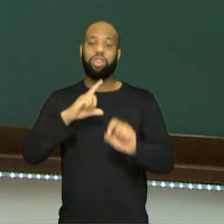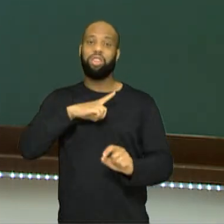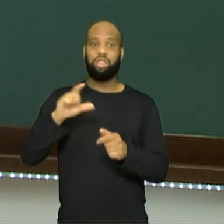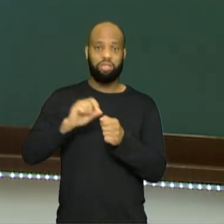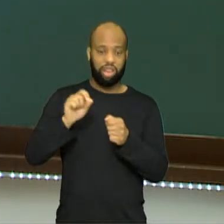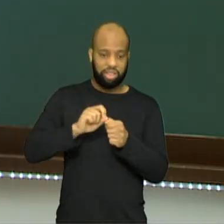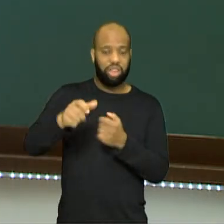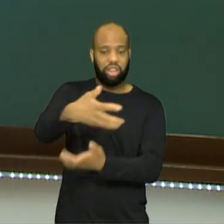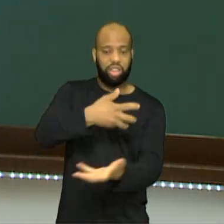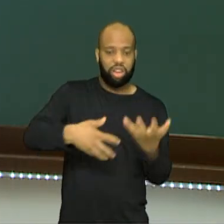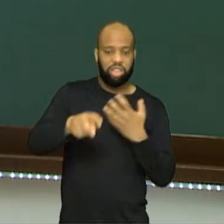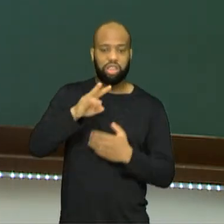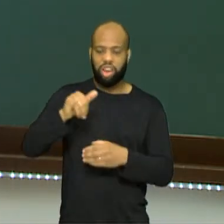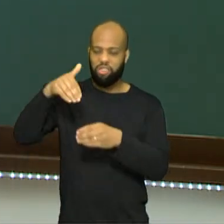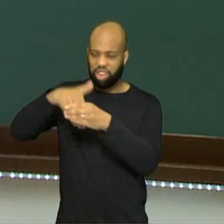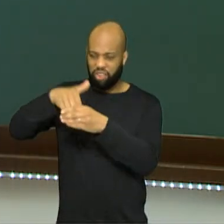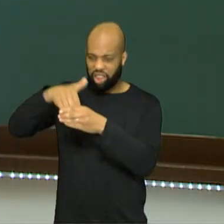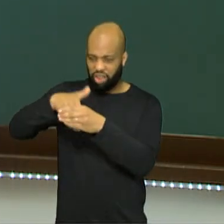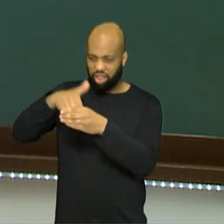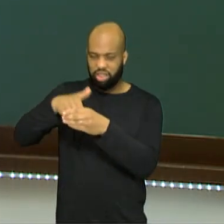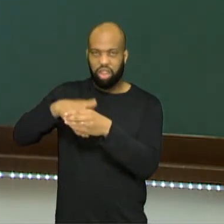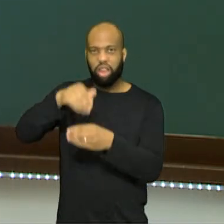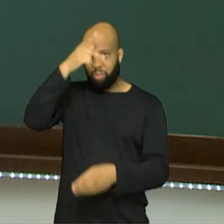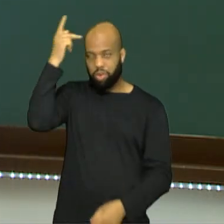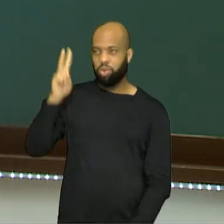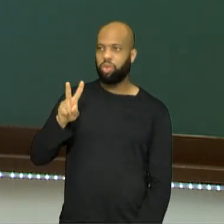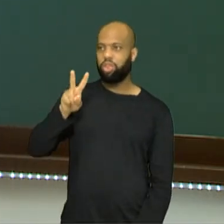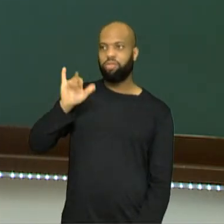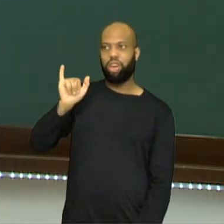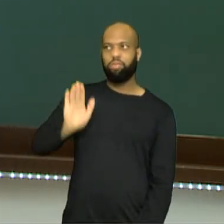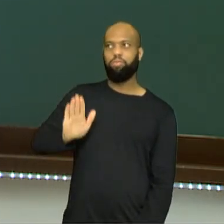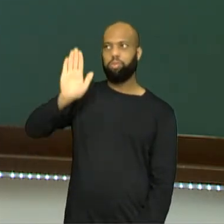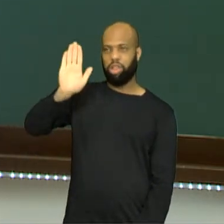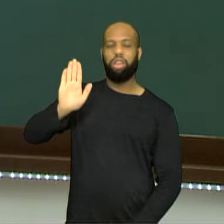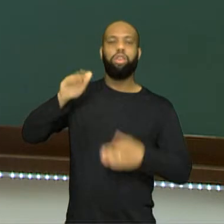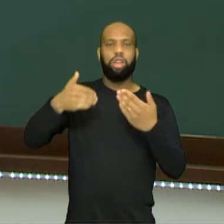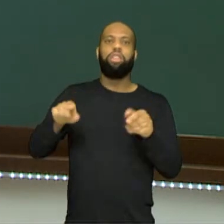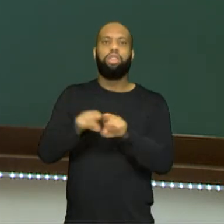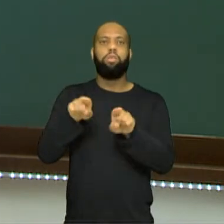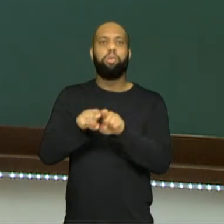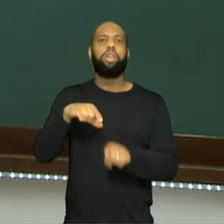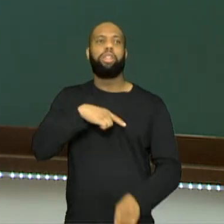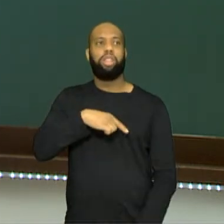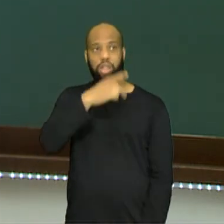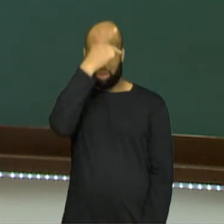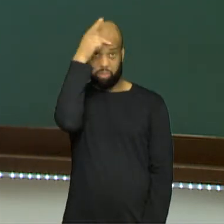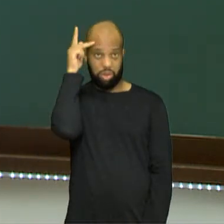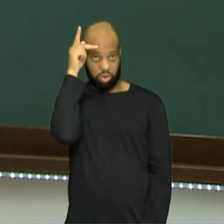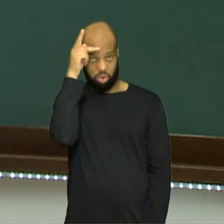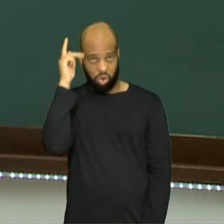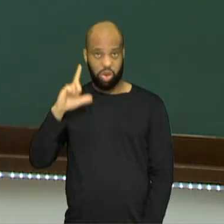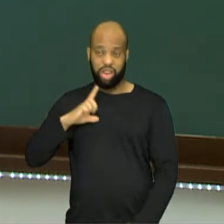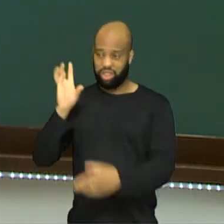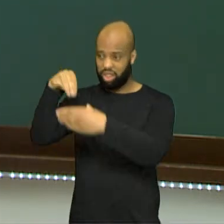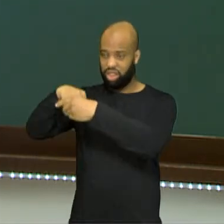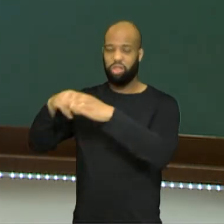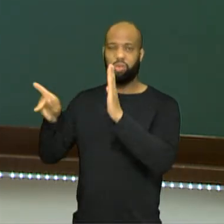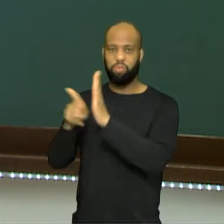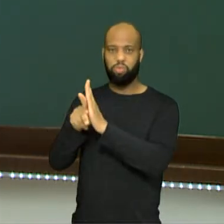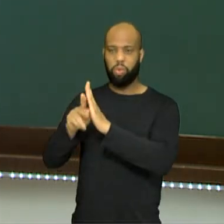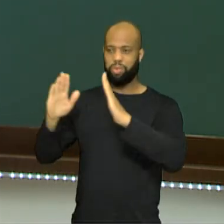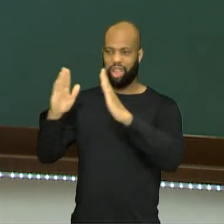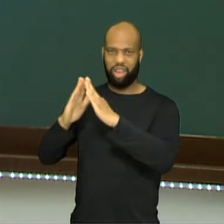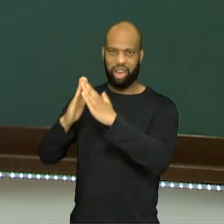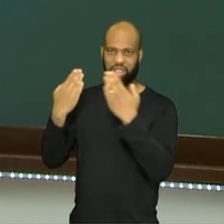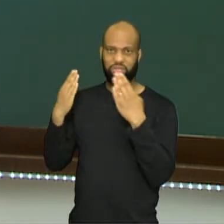interagir para votar no seu candidato? E as próprias pessoas que estão ali dentro também, elas não agem 100%